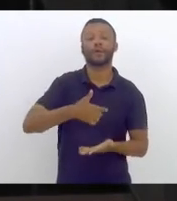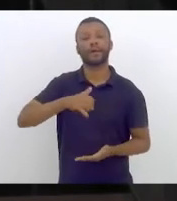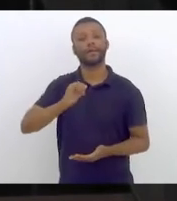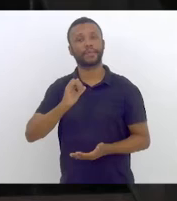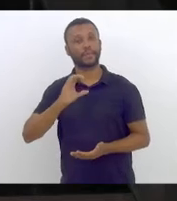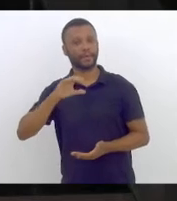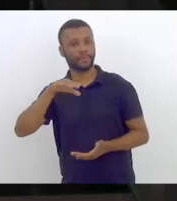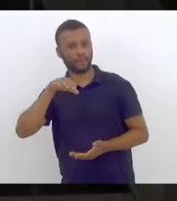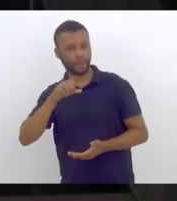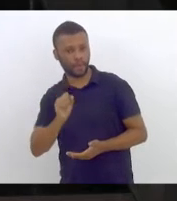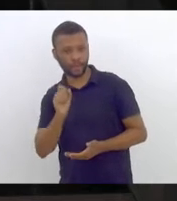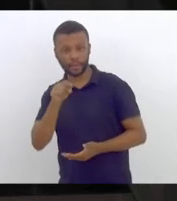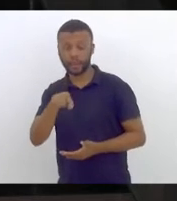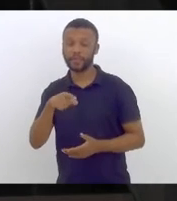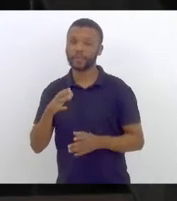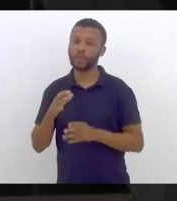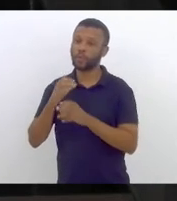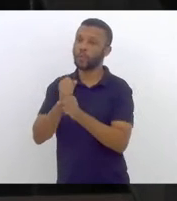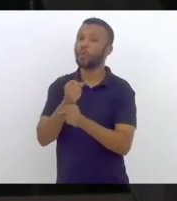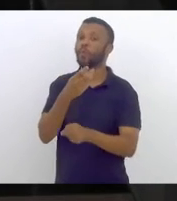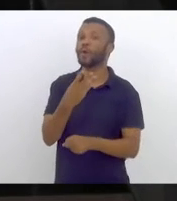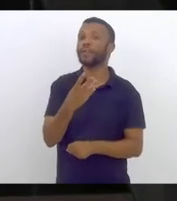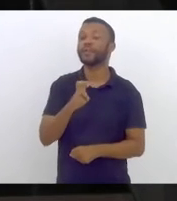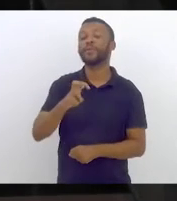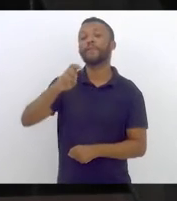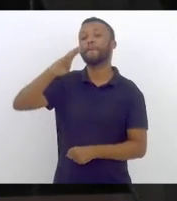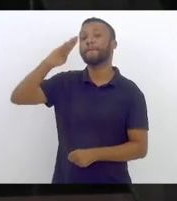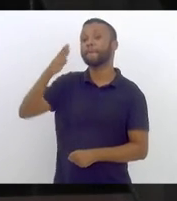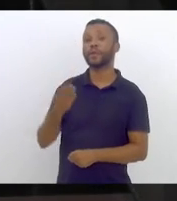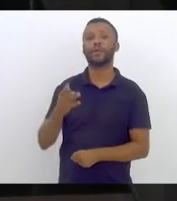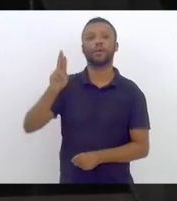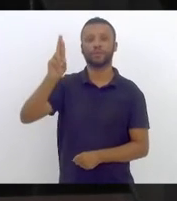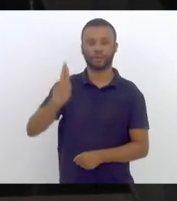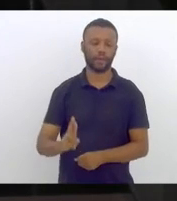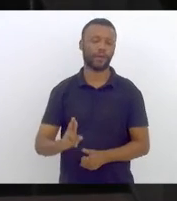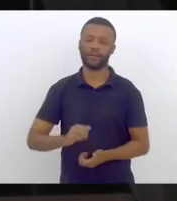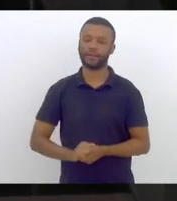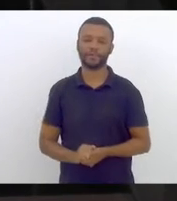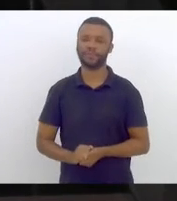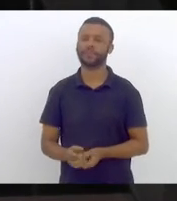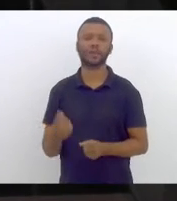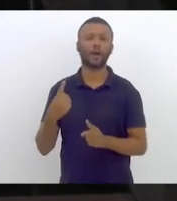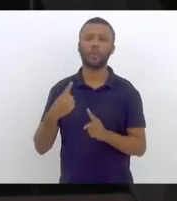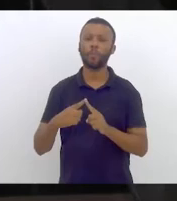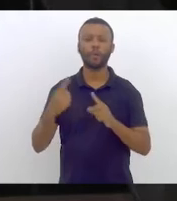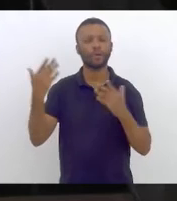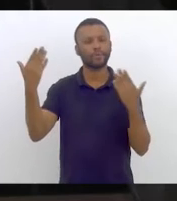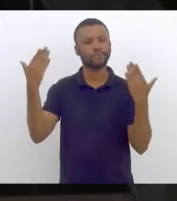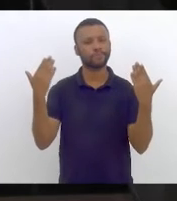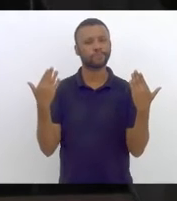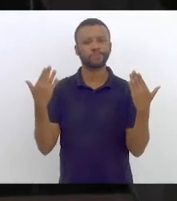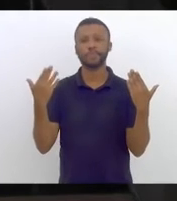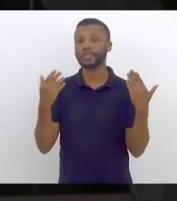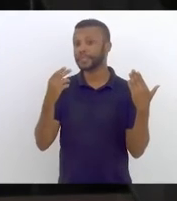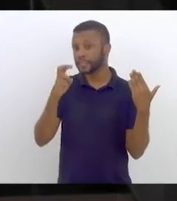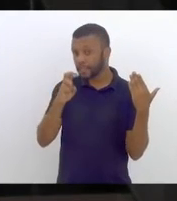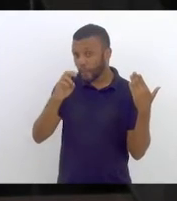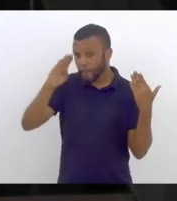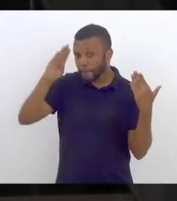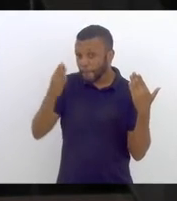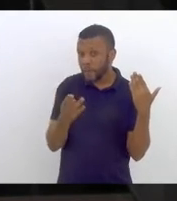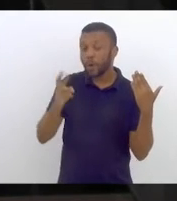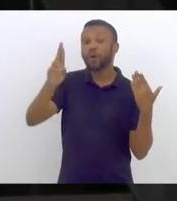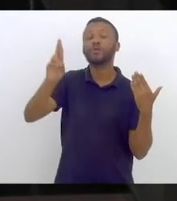de 45 bilhões de reais. Por que essa diferença de 5 bilhões de